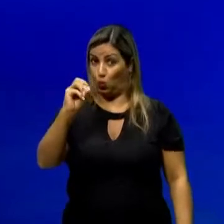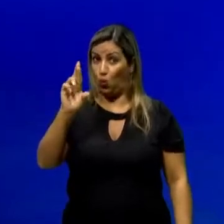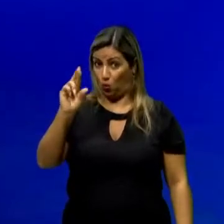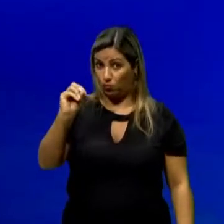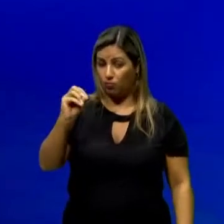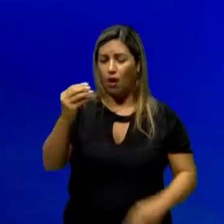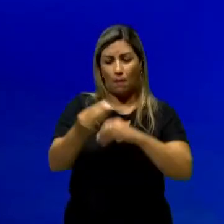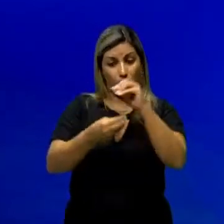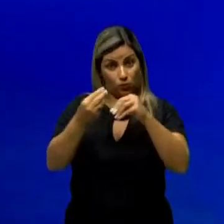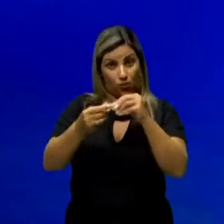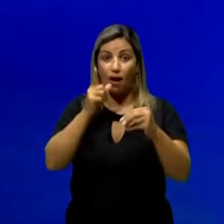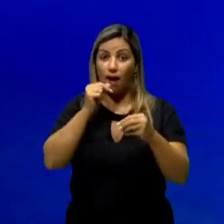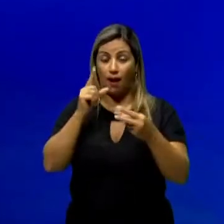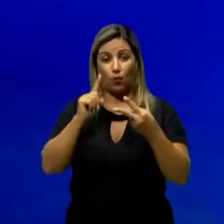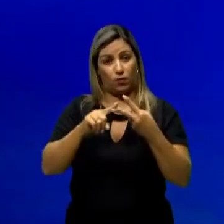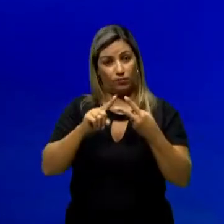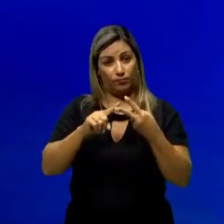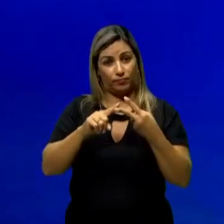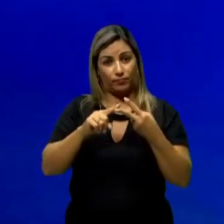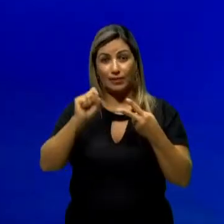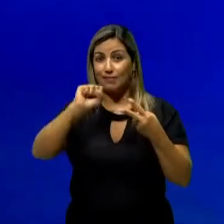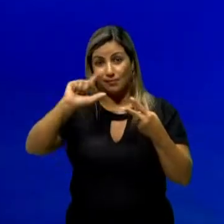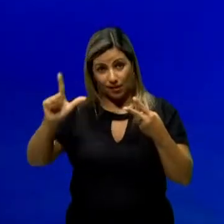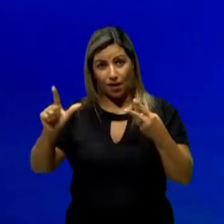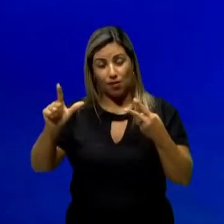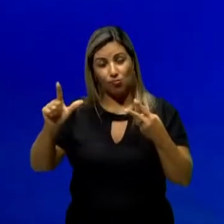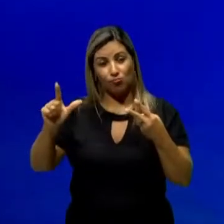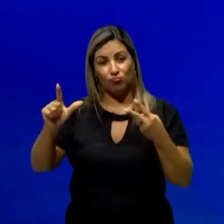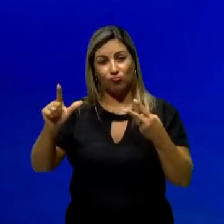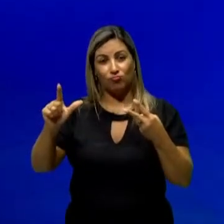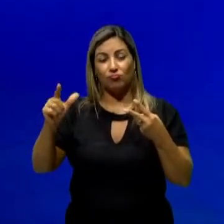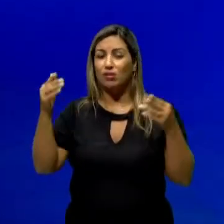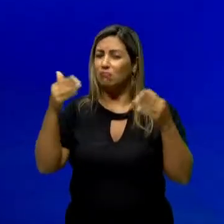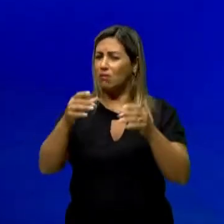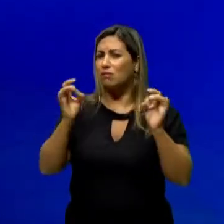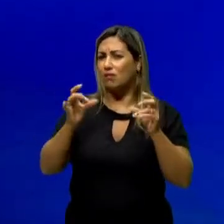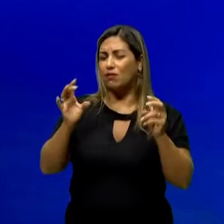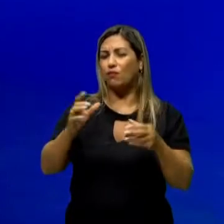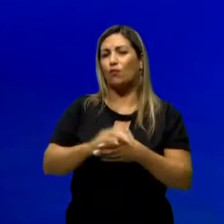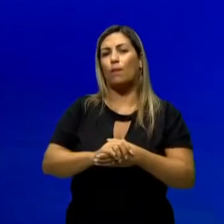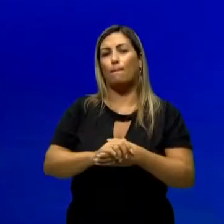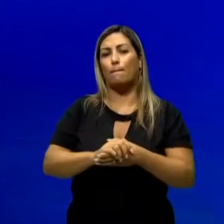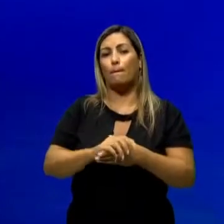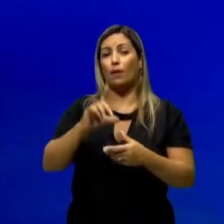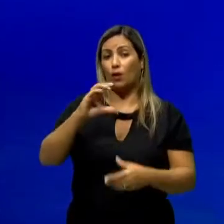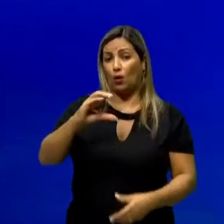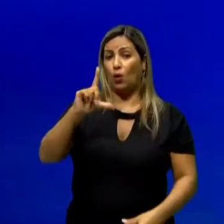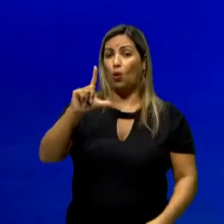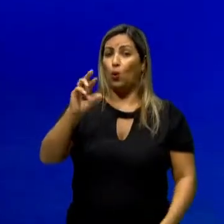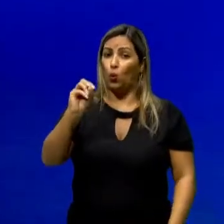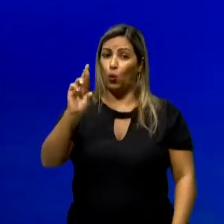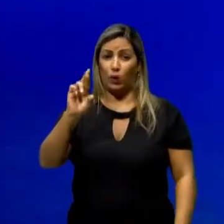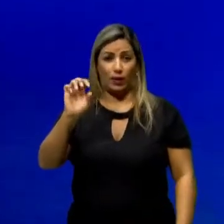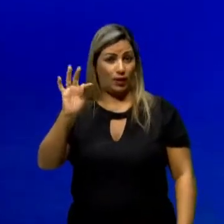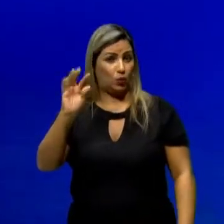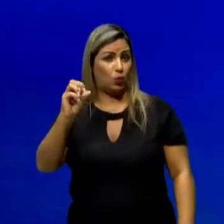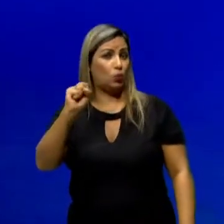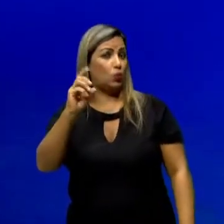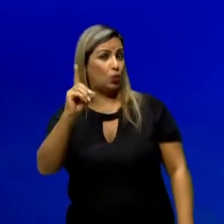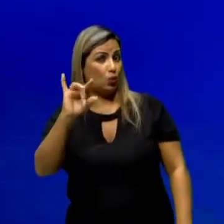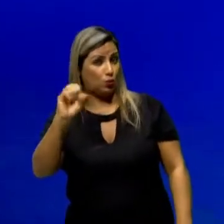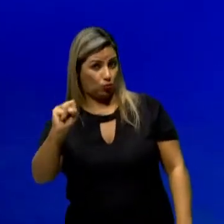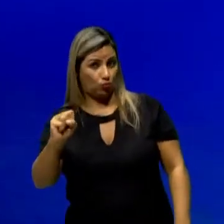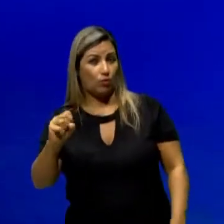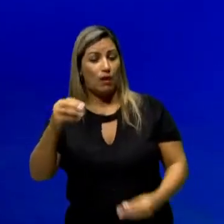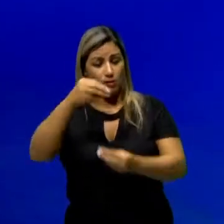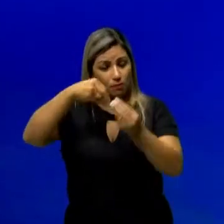entre água e sal de cozinha, ou mais especificamente com o cloreto de sódio. Essa